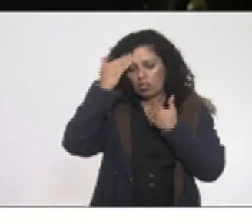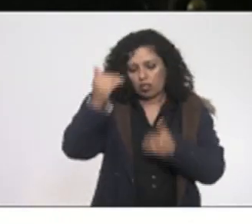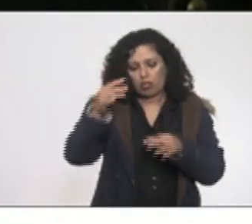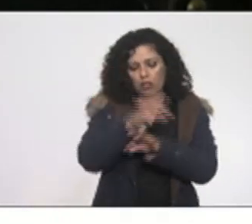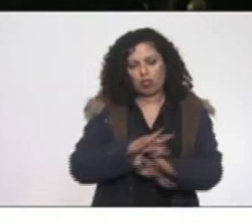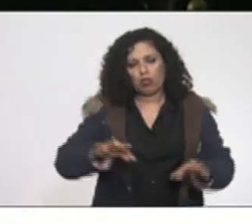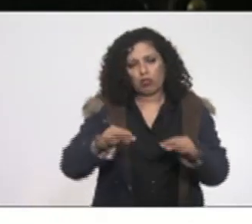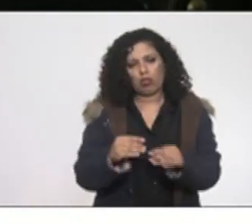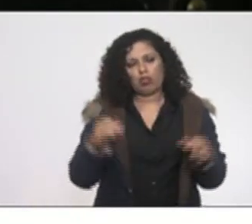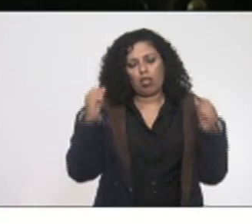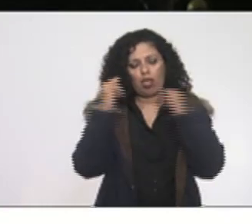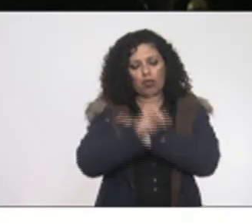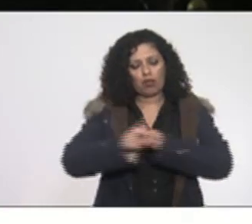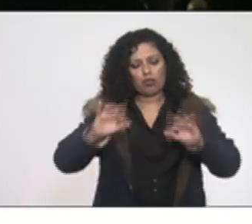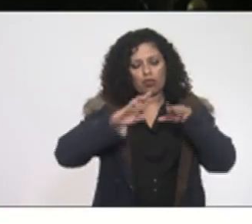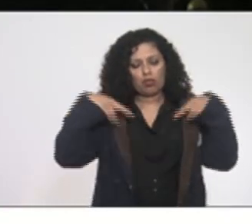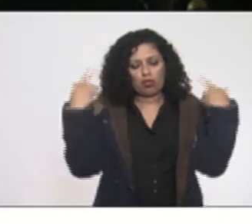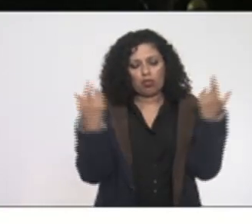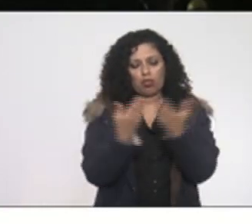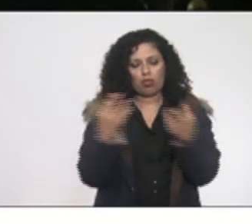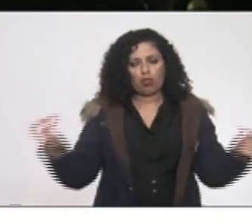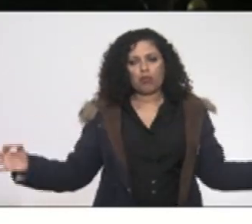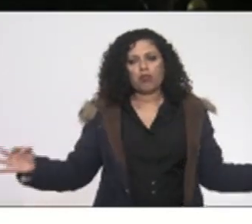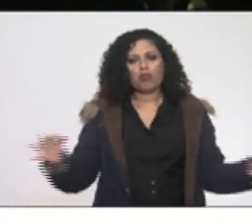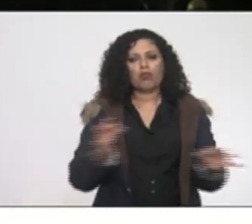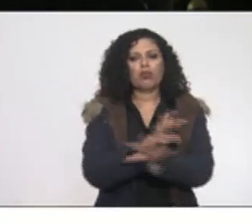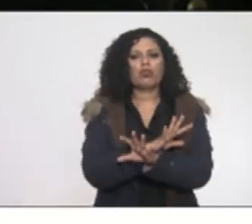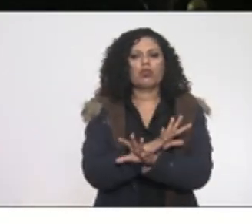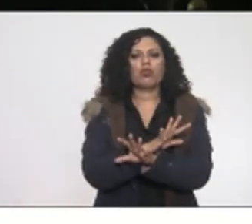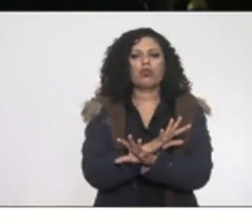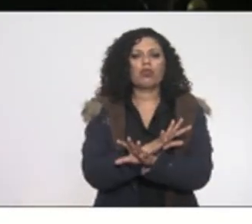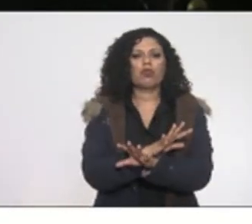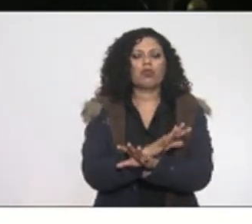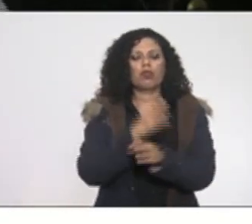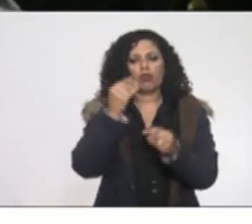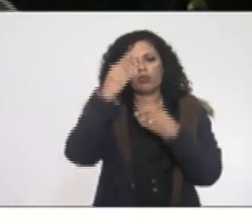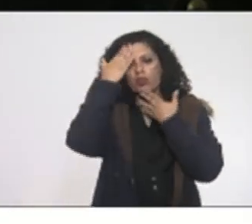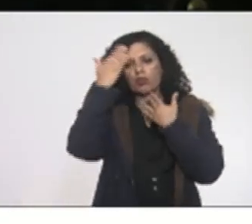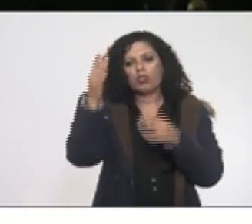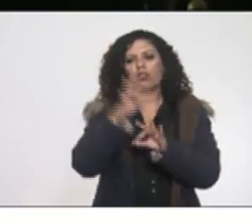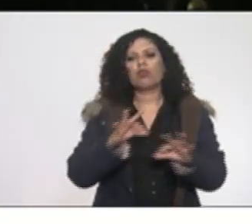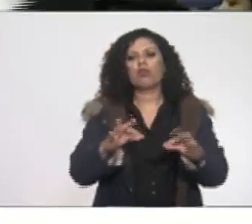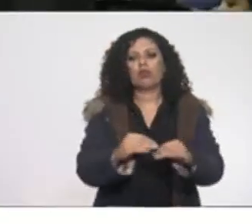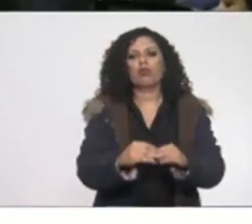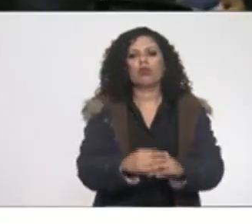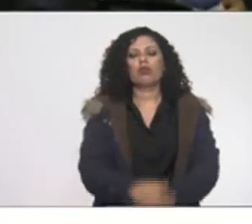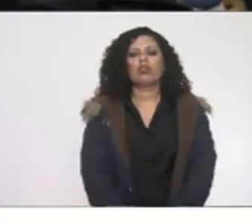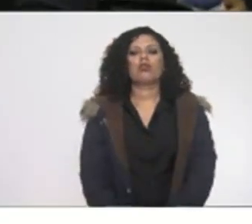todas, declaro encerrada essa nossa reunião ordinária. Muito obrigado a todos.